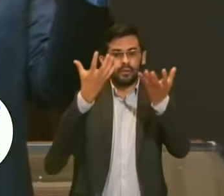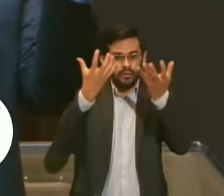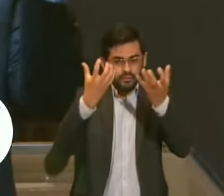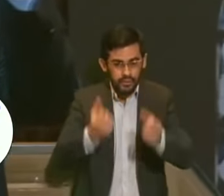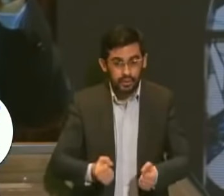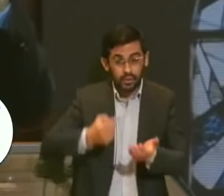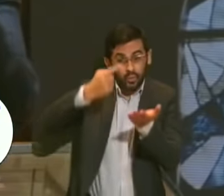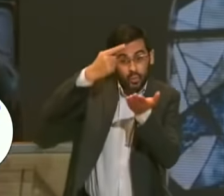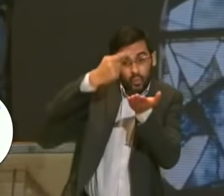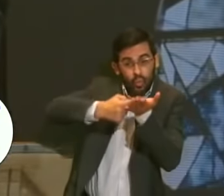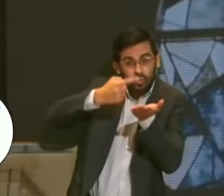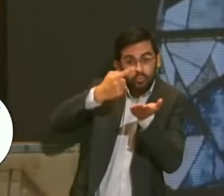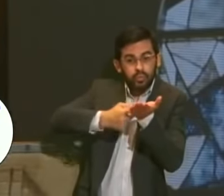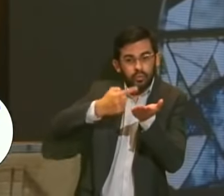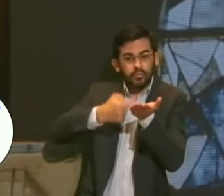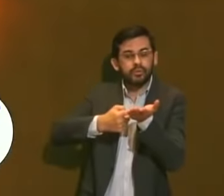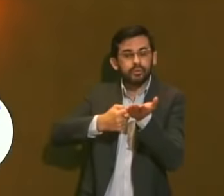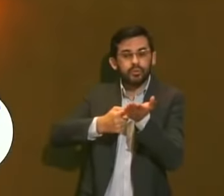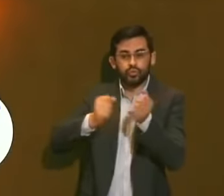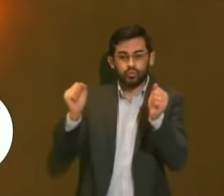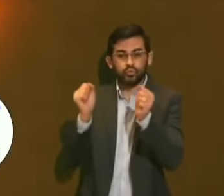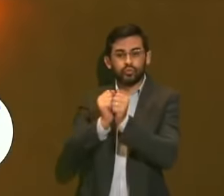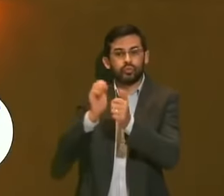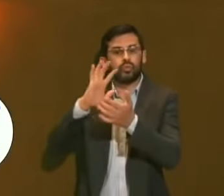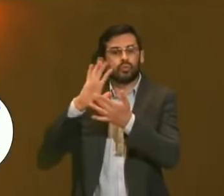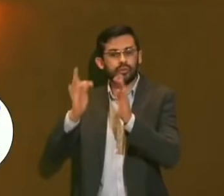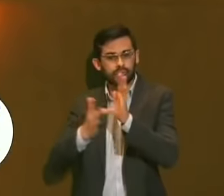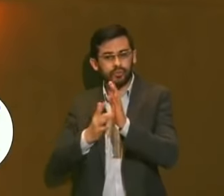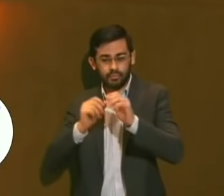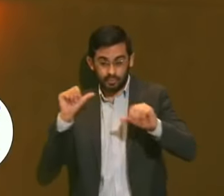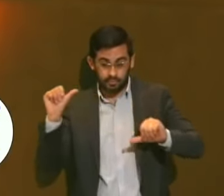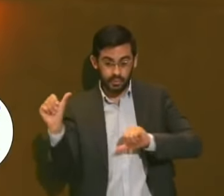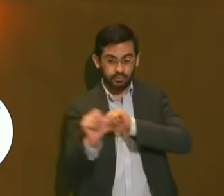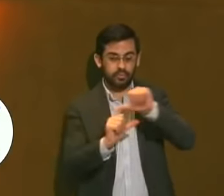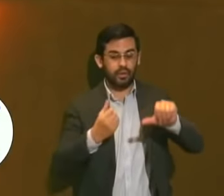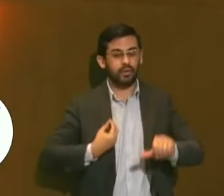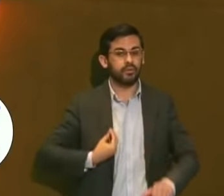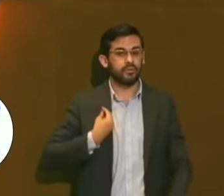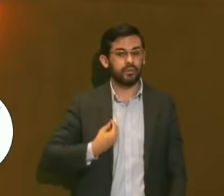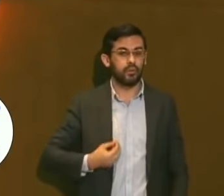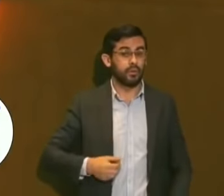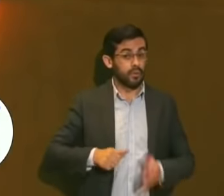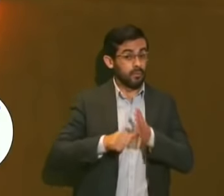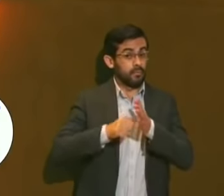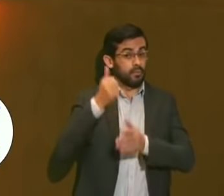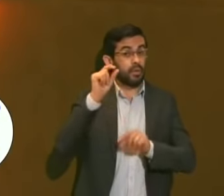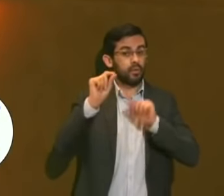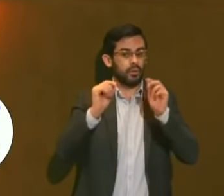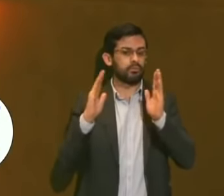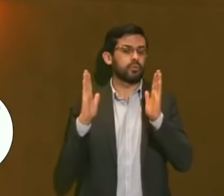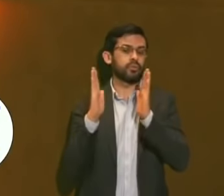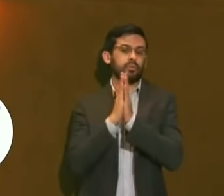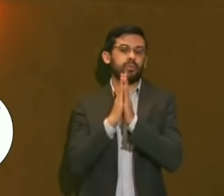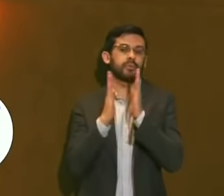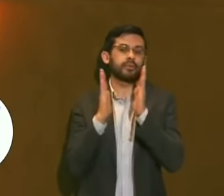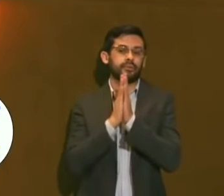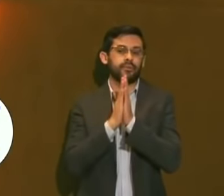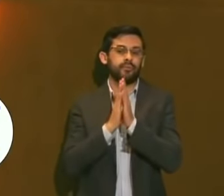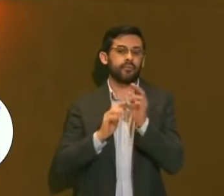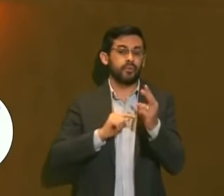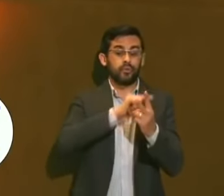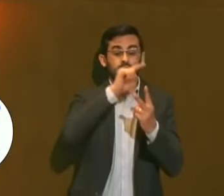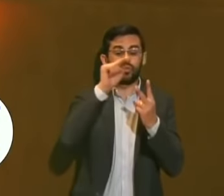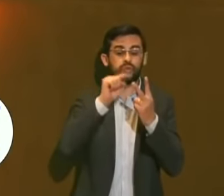com Jesus para sair dessa situação. Então o primeiro passo é essa oração que a gente vai fazer. O